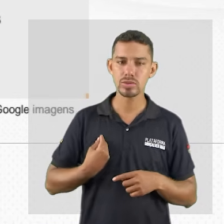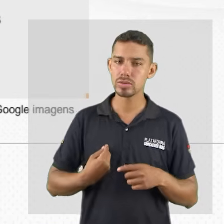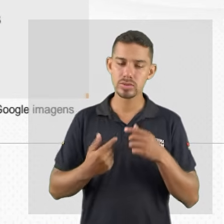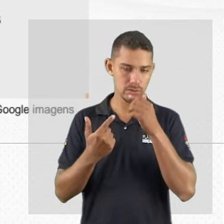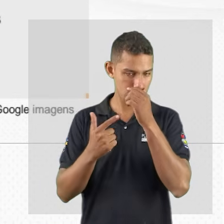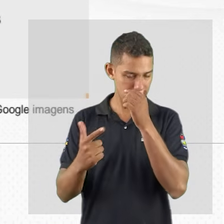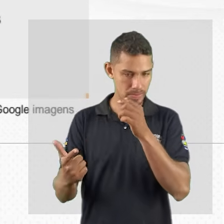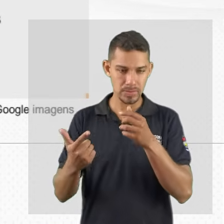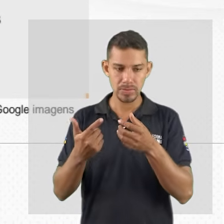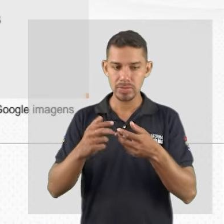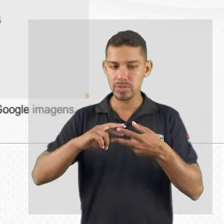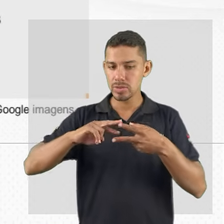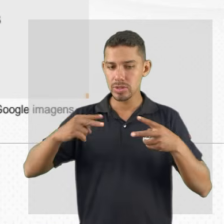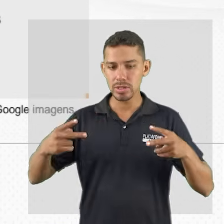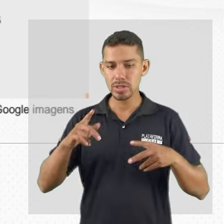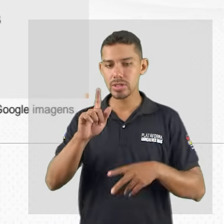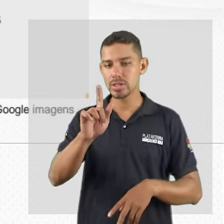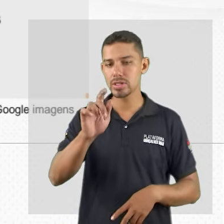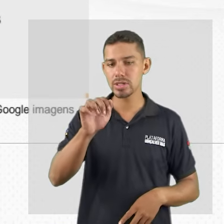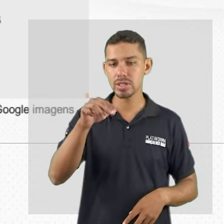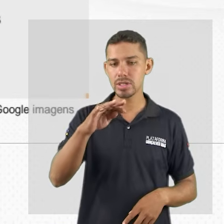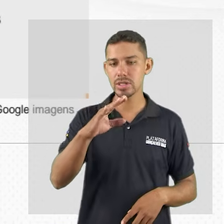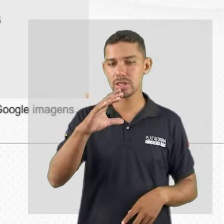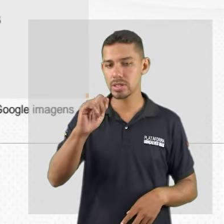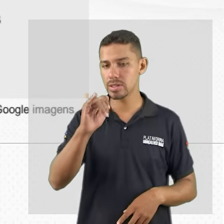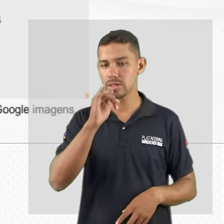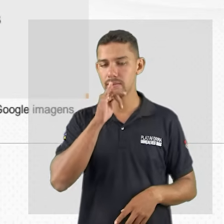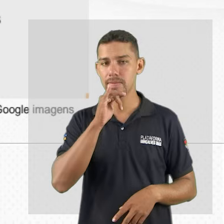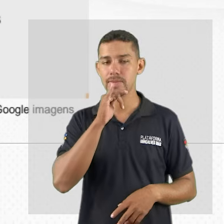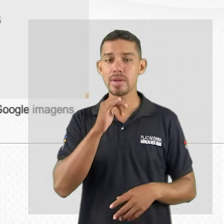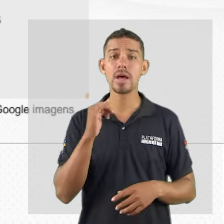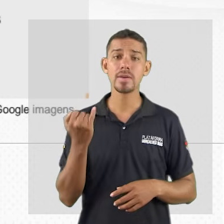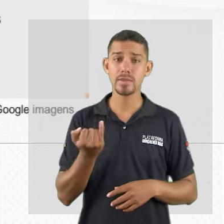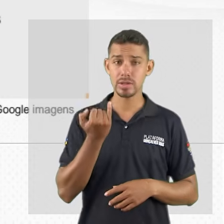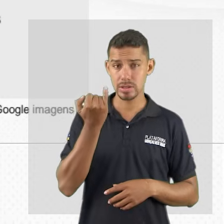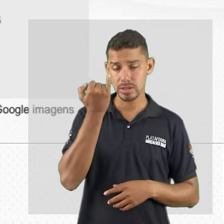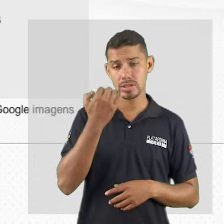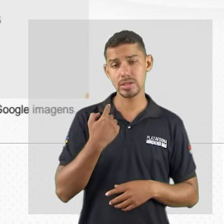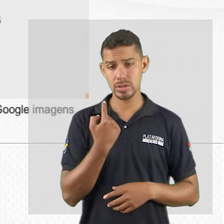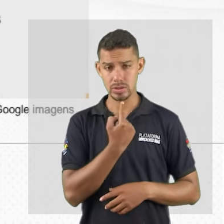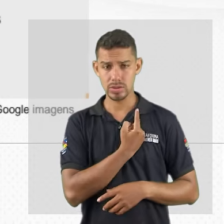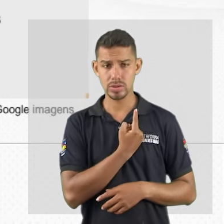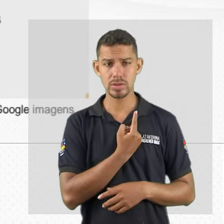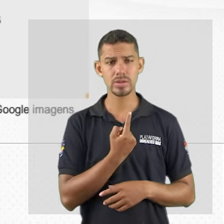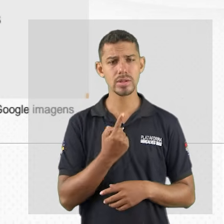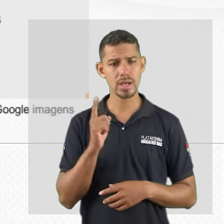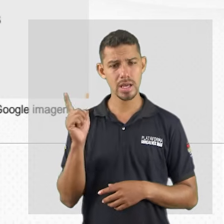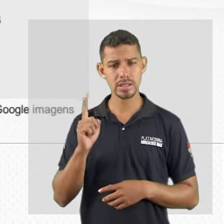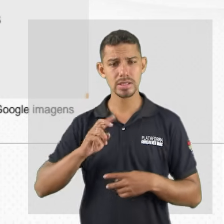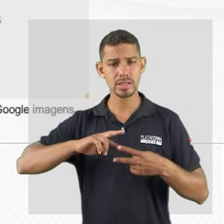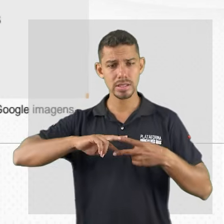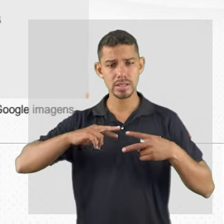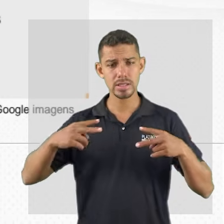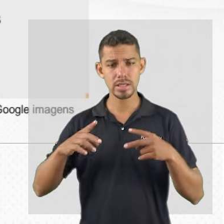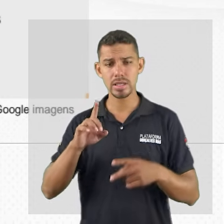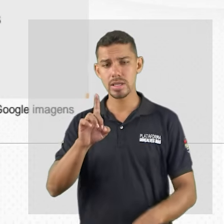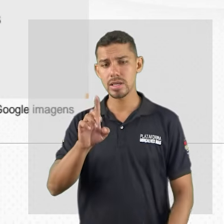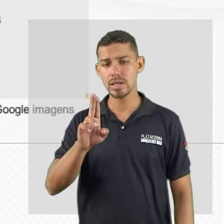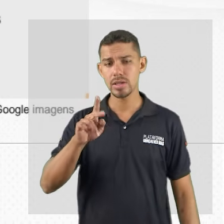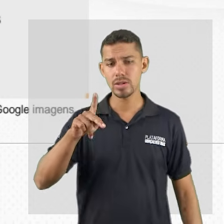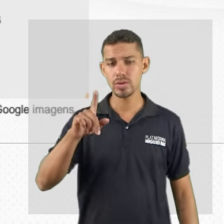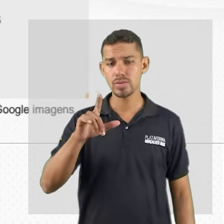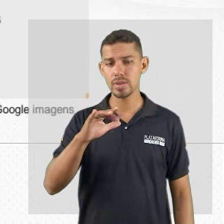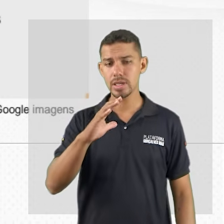existe transmissão genética se eu não tenho material genético. Então, é importante a gente frisar que quando essa célula ela duplica o seu